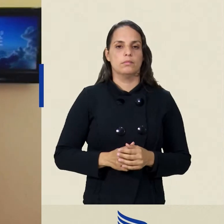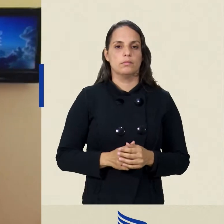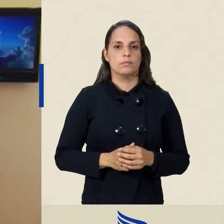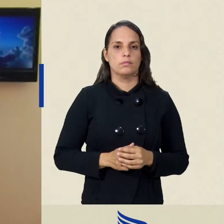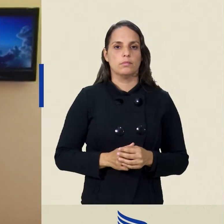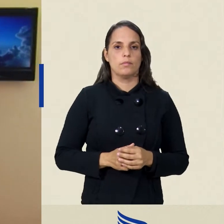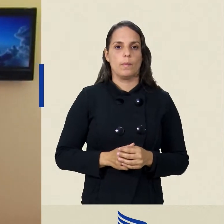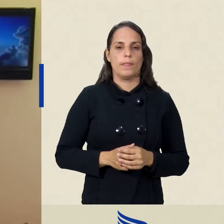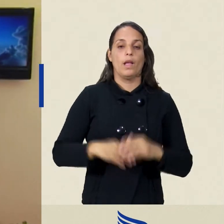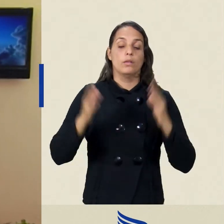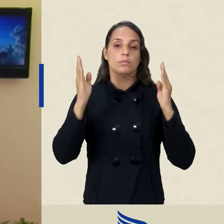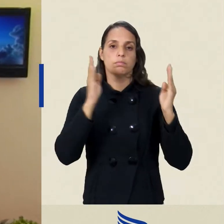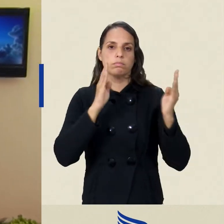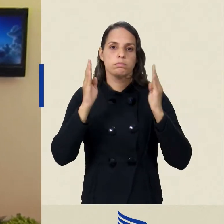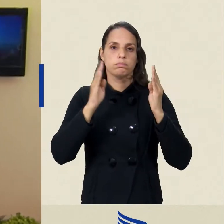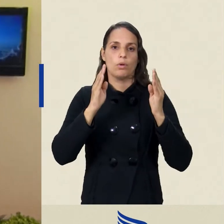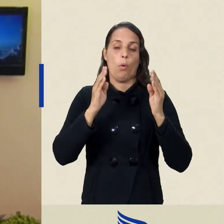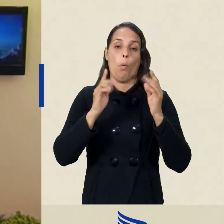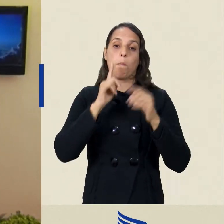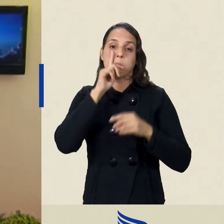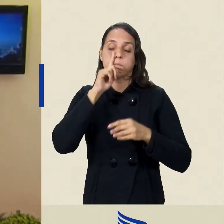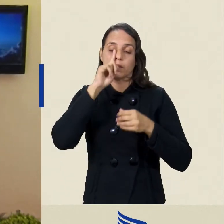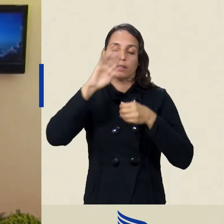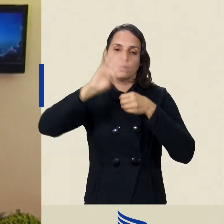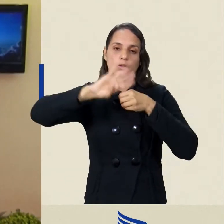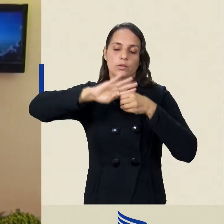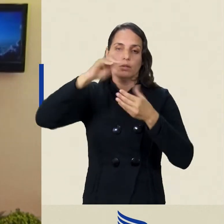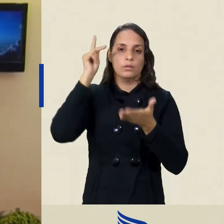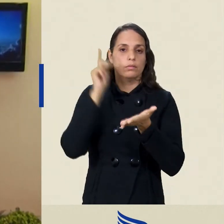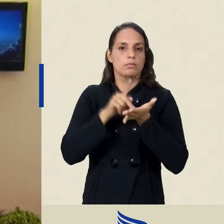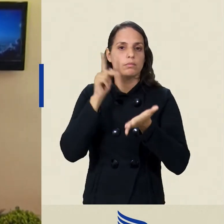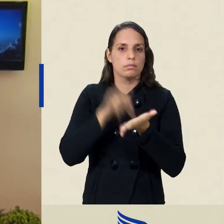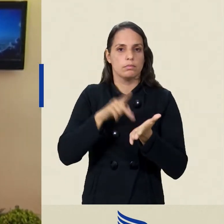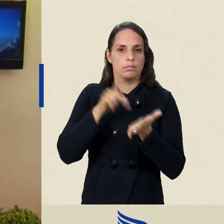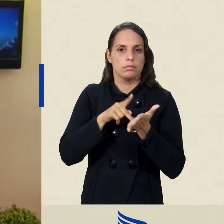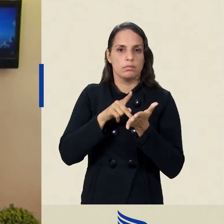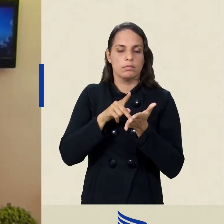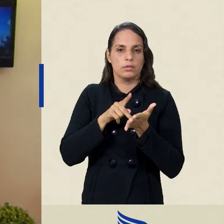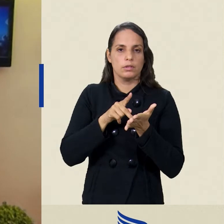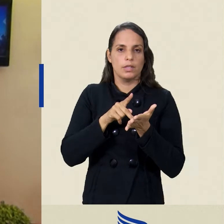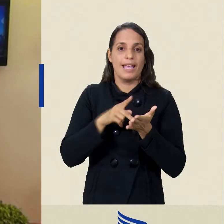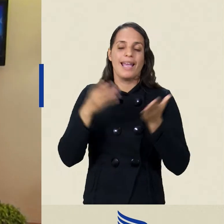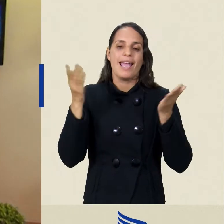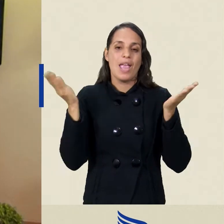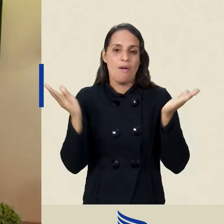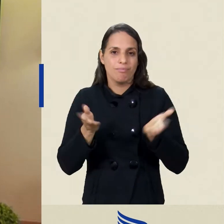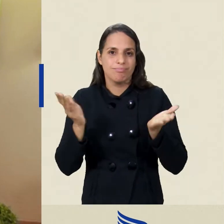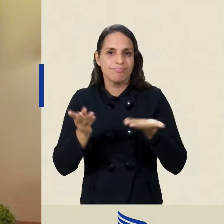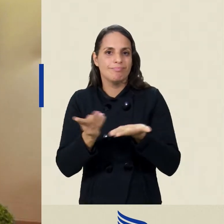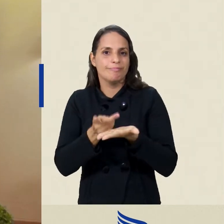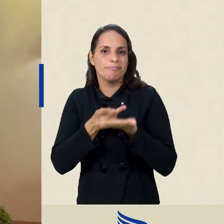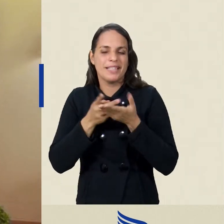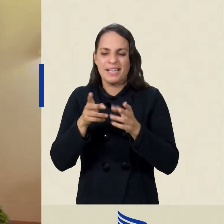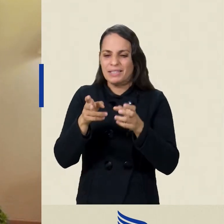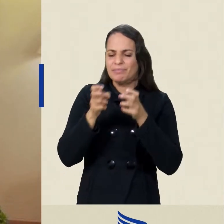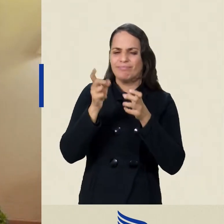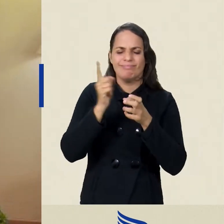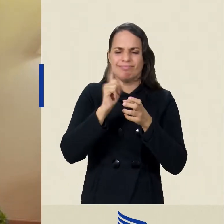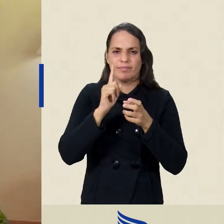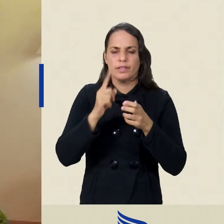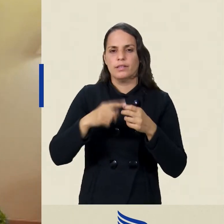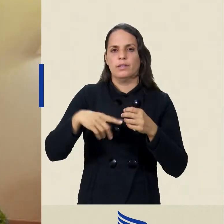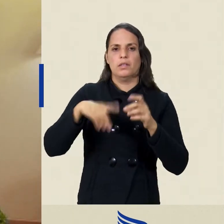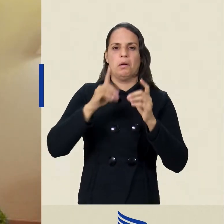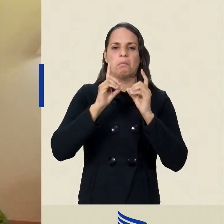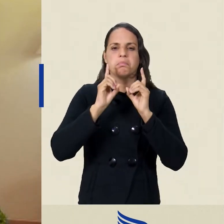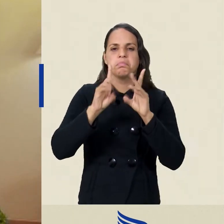Os perigos de Babilônia são reais. Ela está em operação ainda agora, imperceptível, com suas doutrinas, de